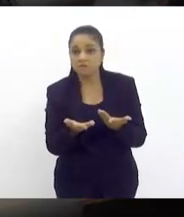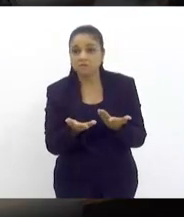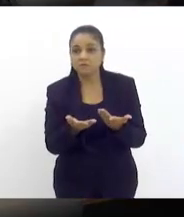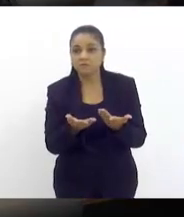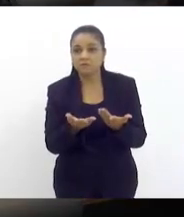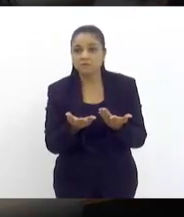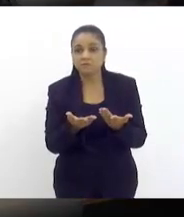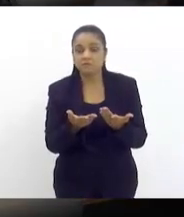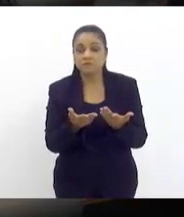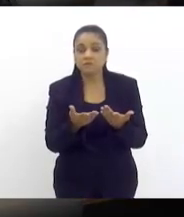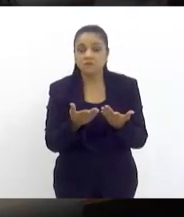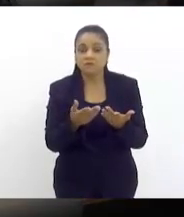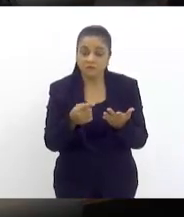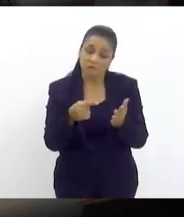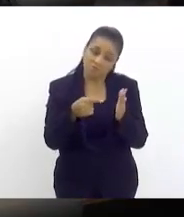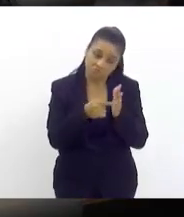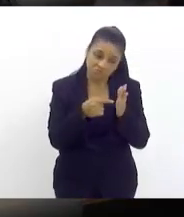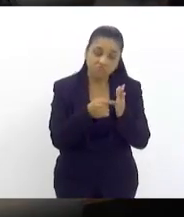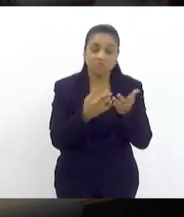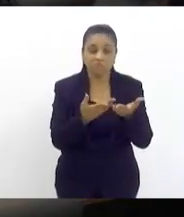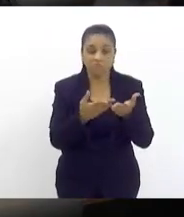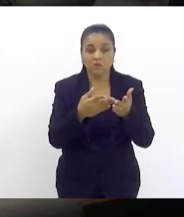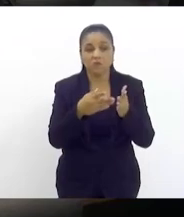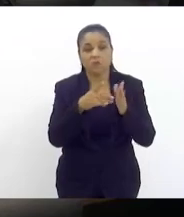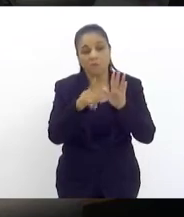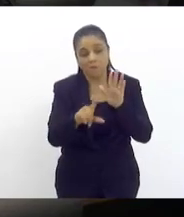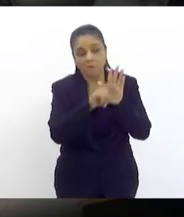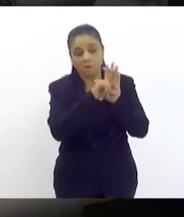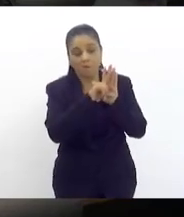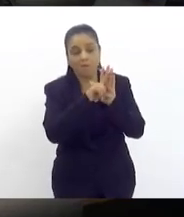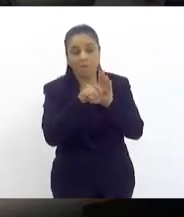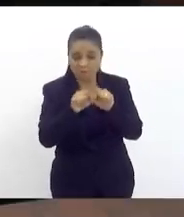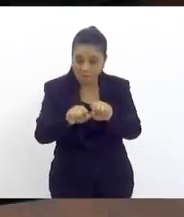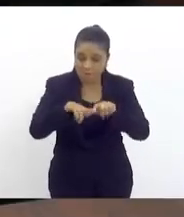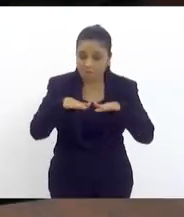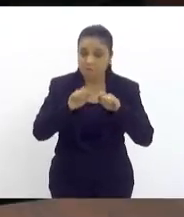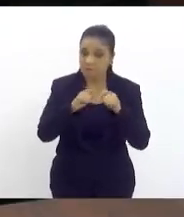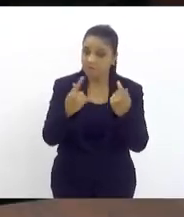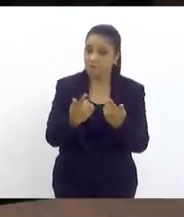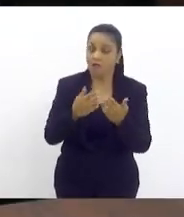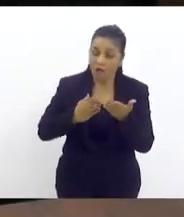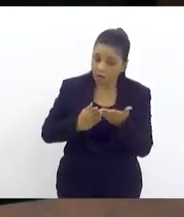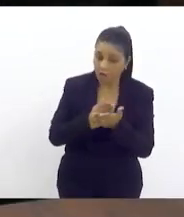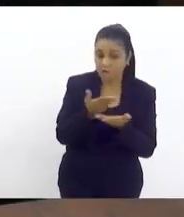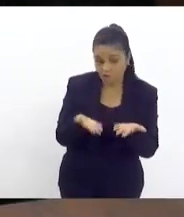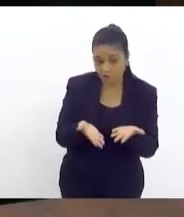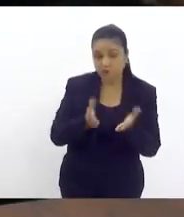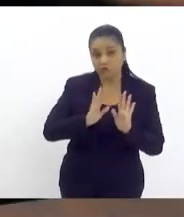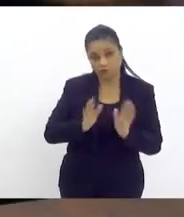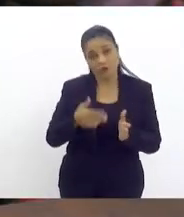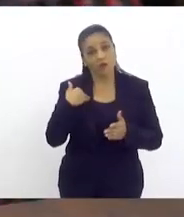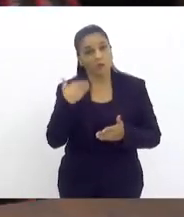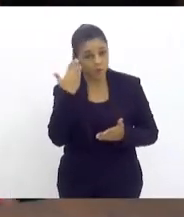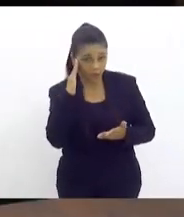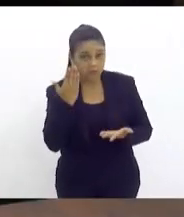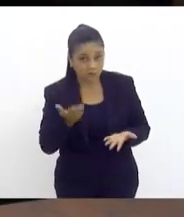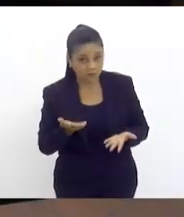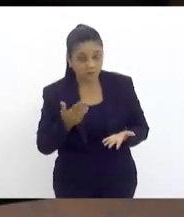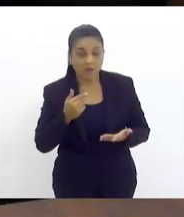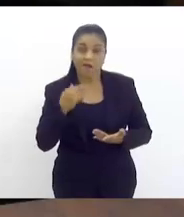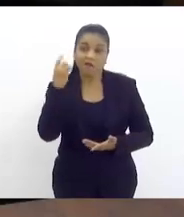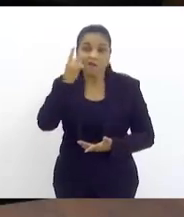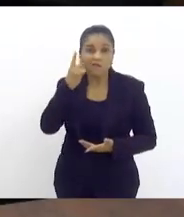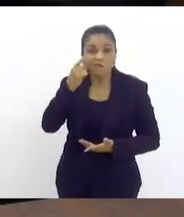Veio pela indicação legislativa. Foi aprovado. No meu entendimento, seria o Matiz. Agora, a deputada